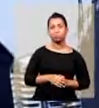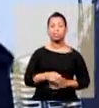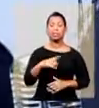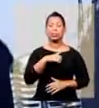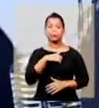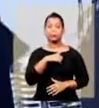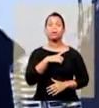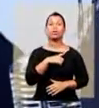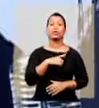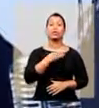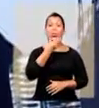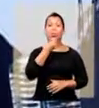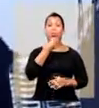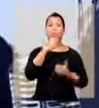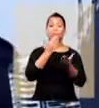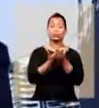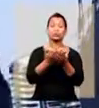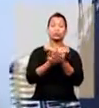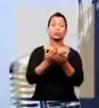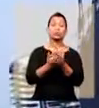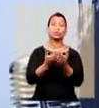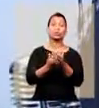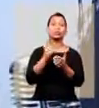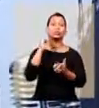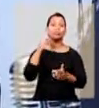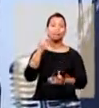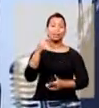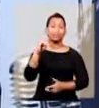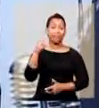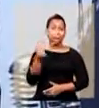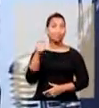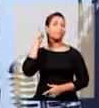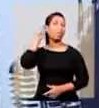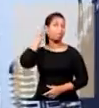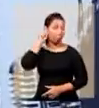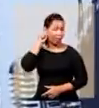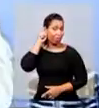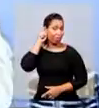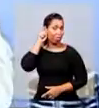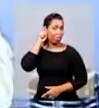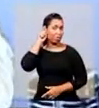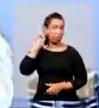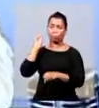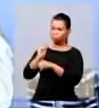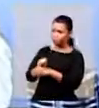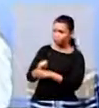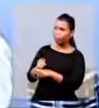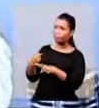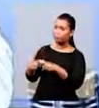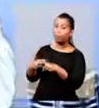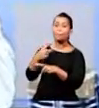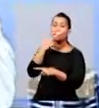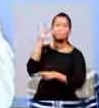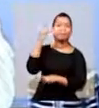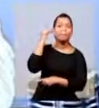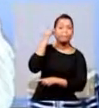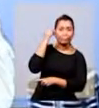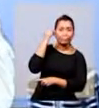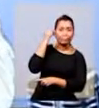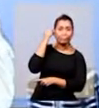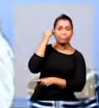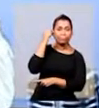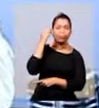aparelho e foi abordado porque acharam que era um ponto de fraude. Eu acho que isso foi importante, né, Camila?